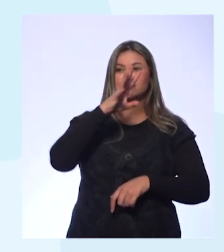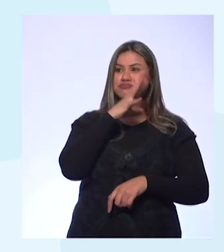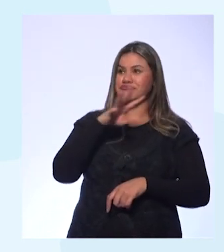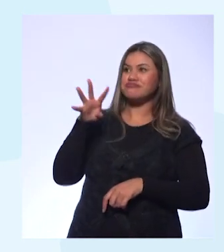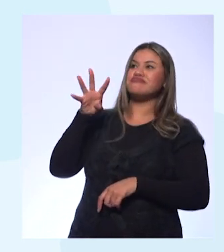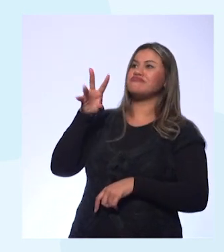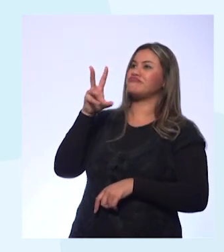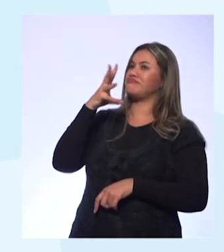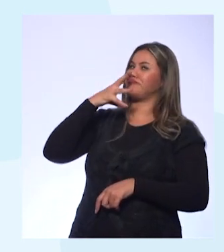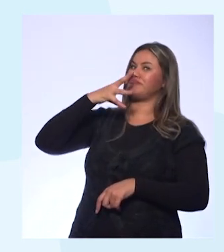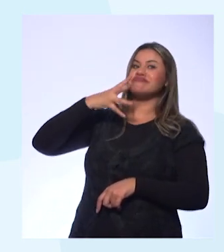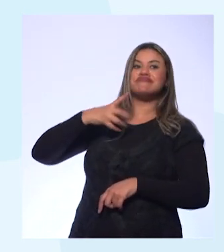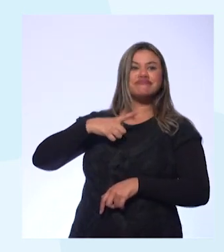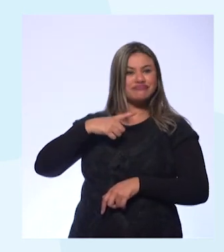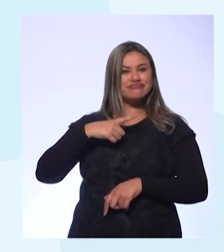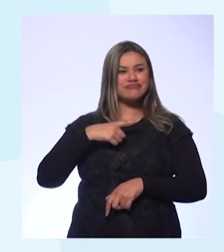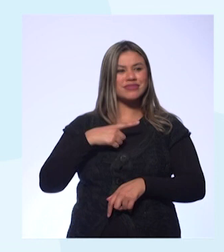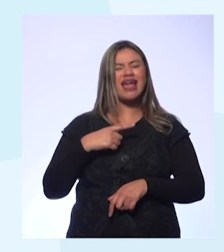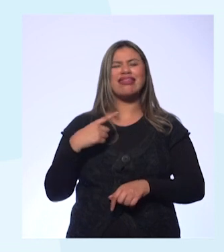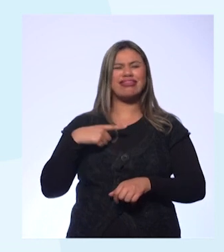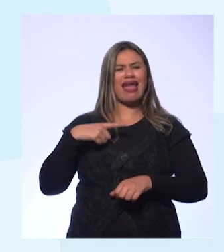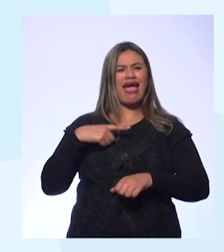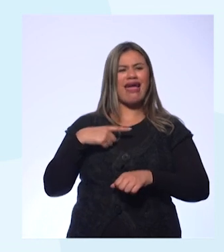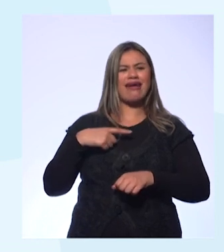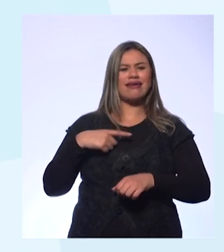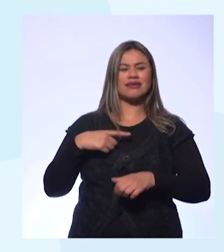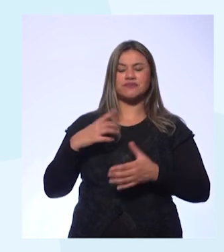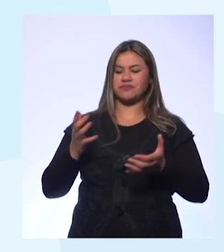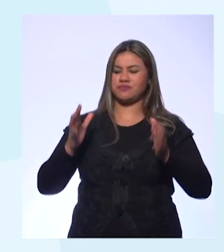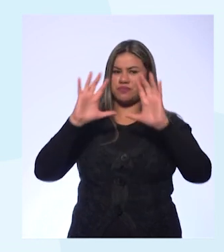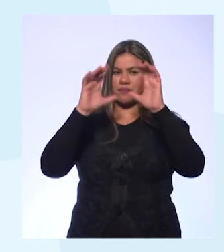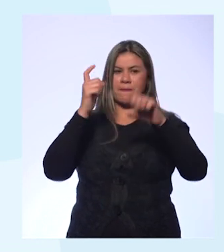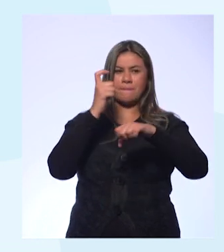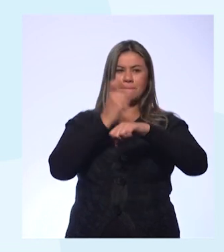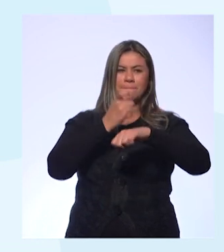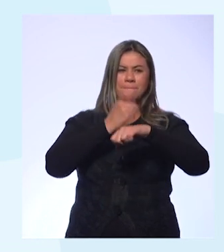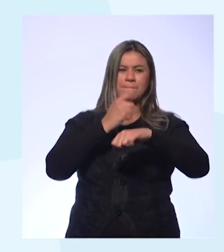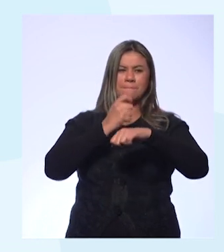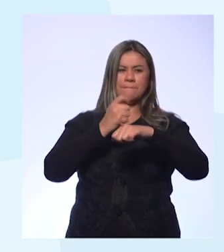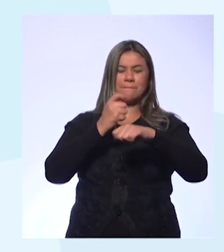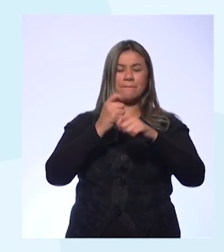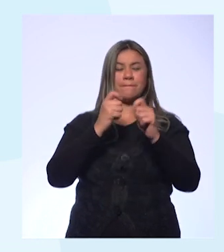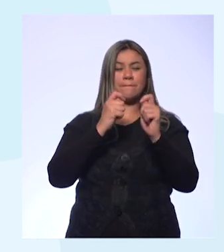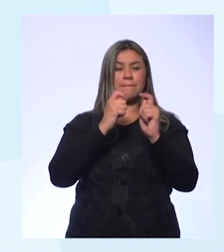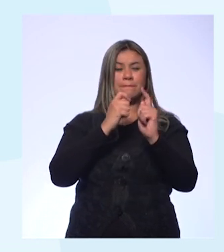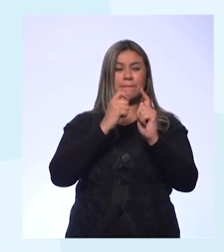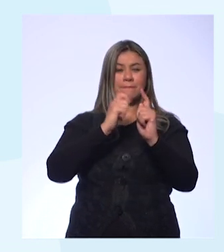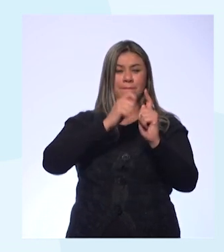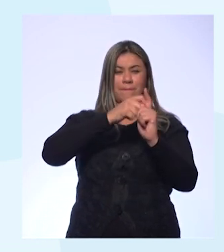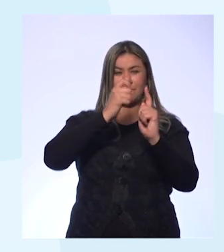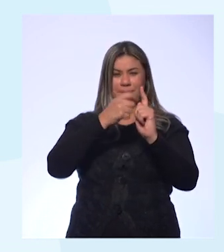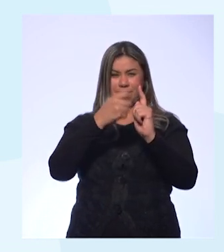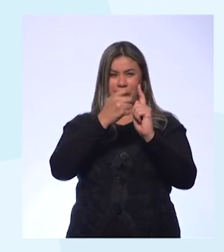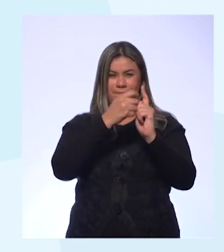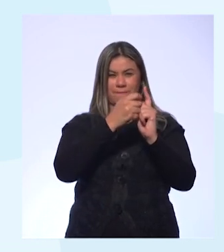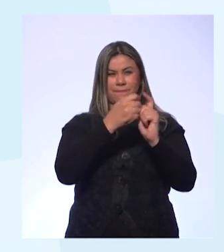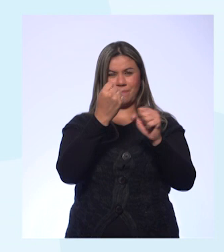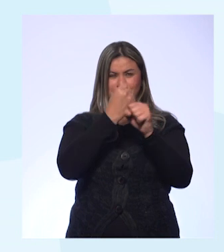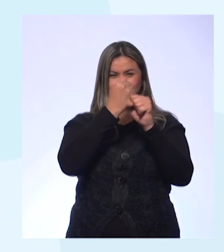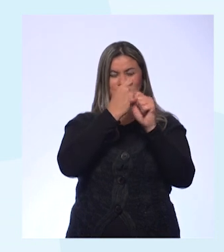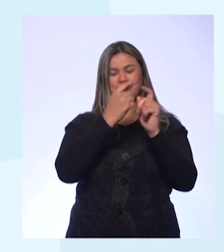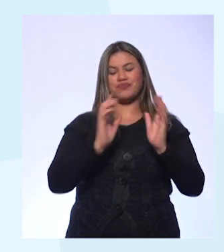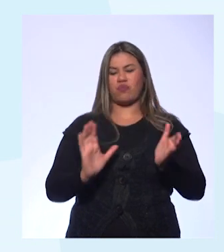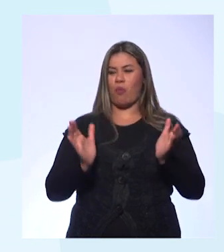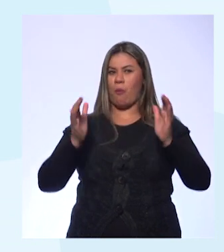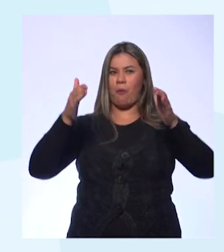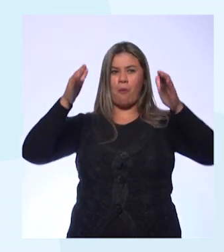Paraguaia ele é um herói tem até monumentos que retratam a figura de Solano López mas uma parte da